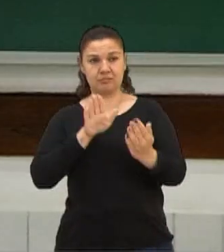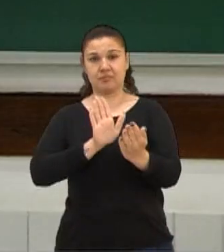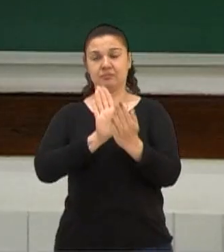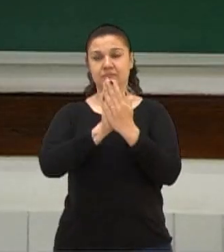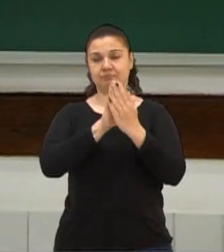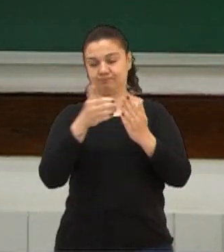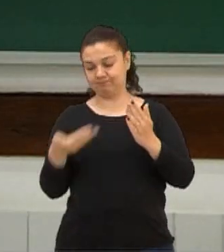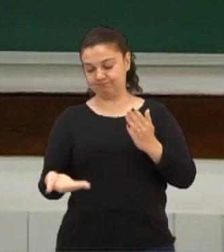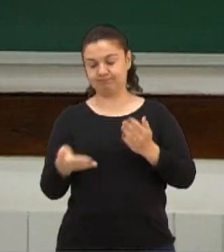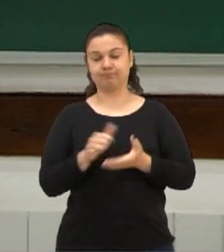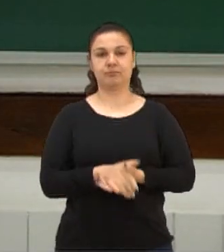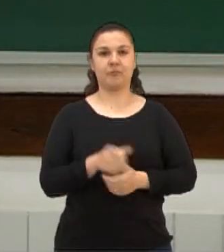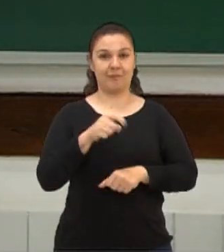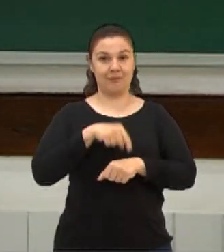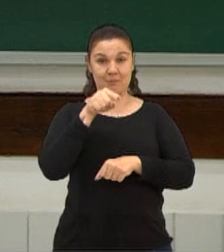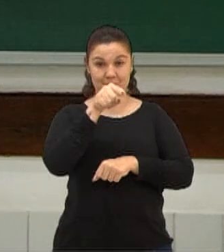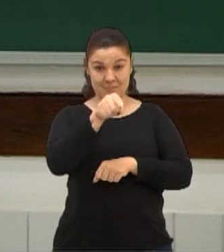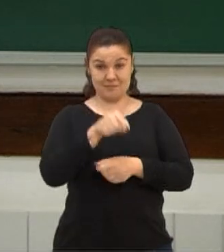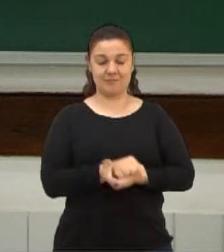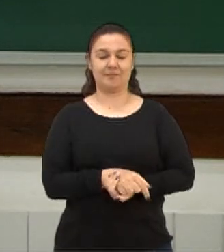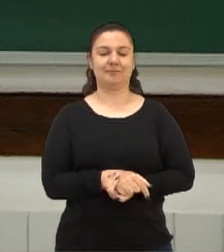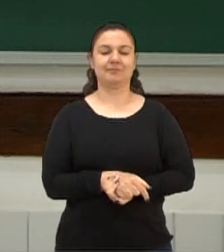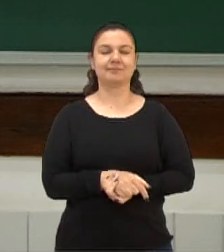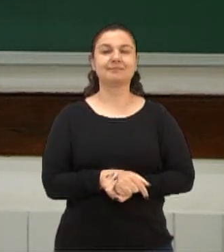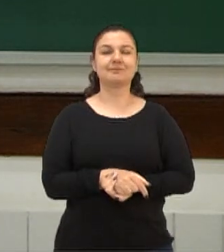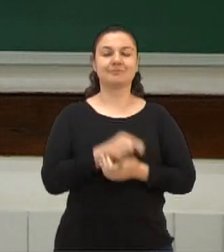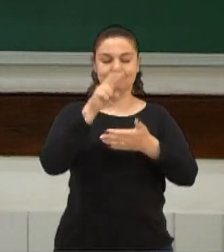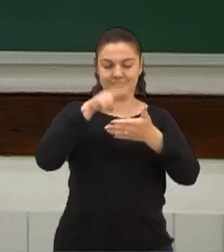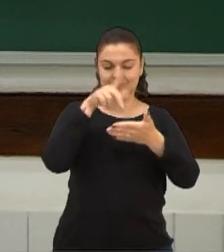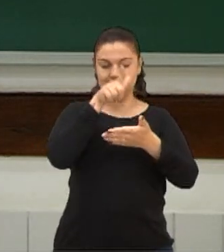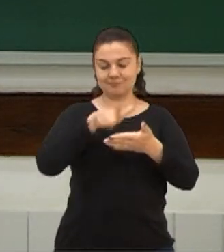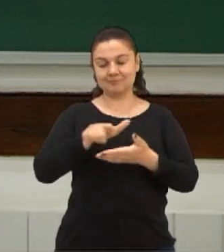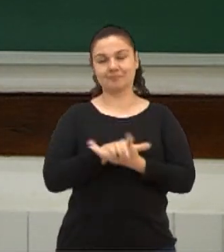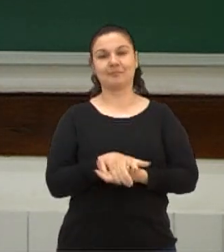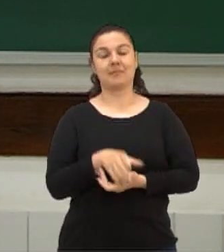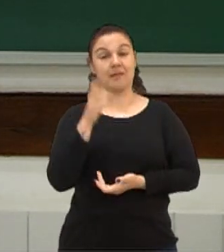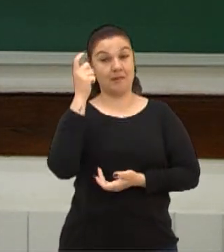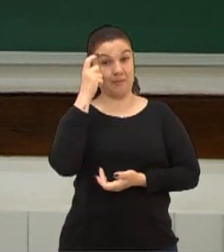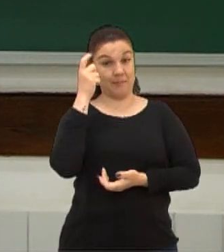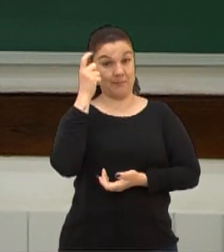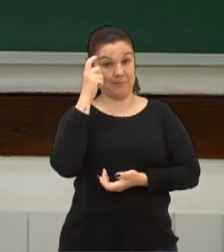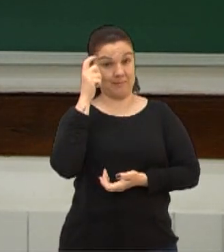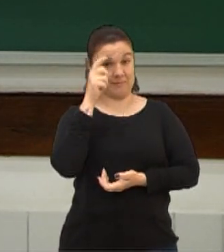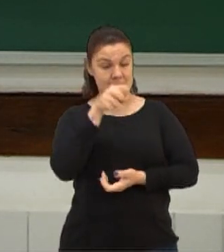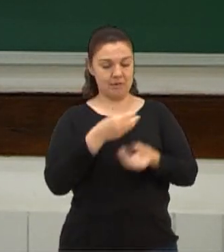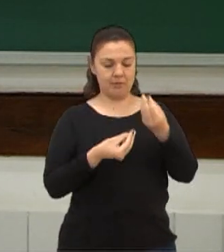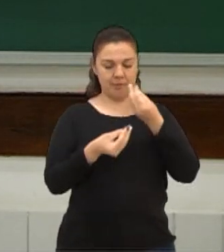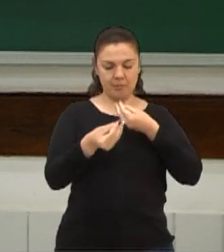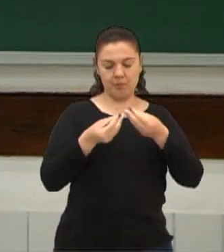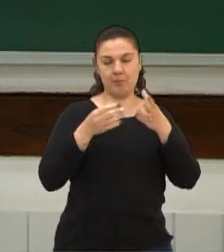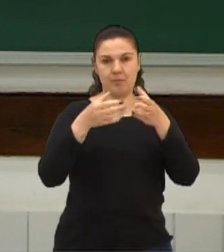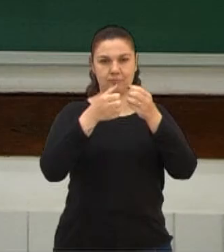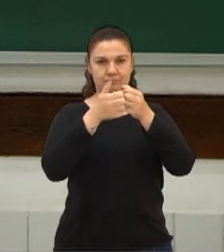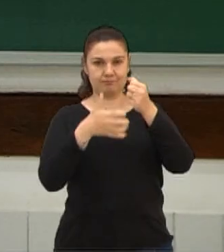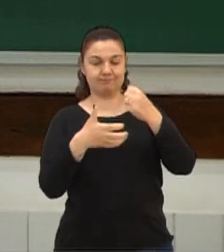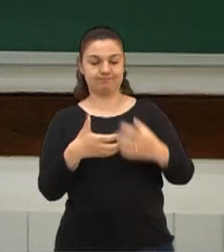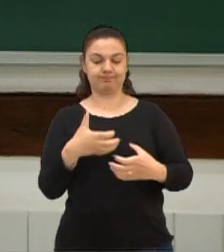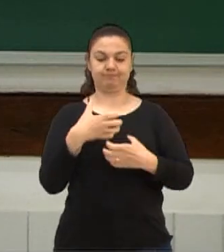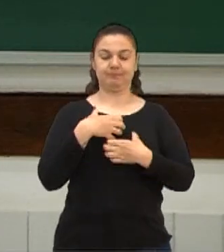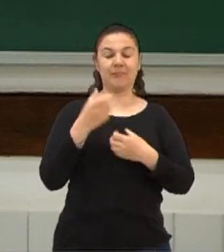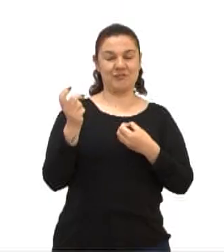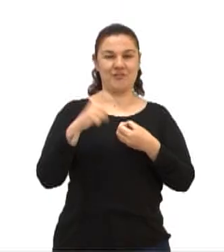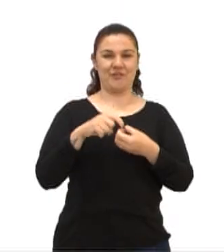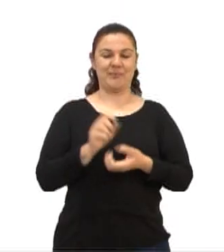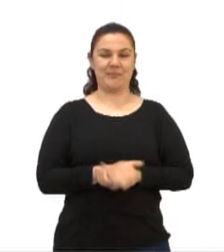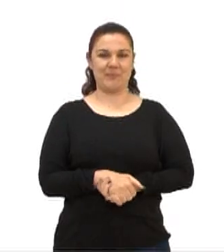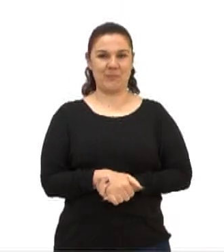te abate. Vou dar um tempinho para você reler aí esses versos, pensar como que se produz um sentido e